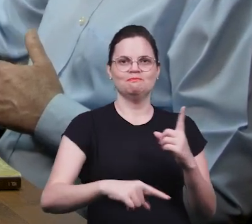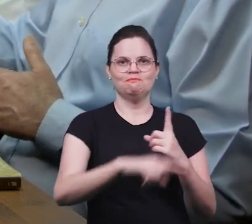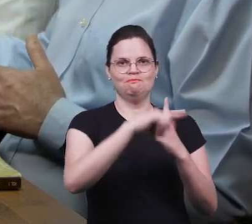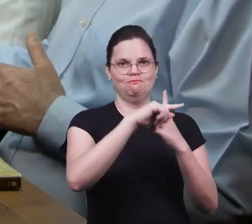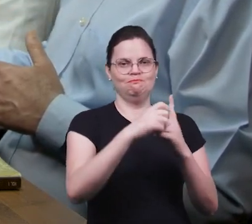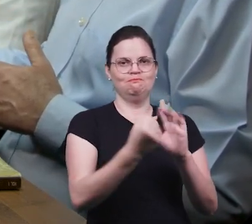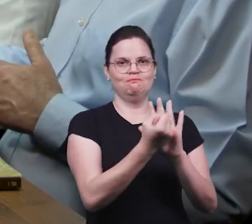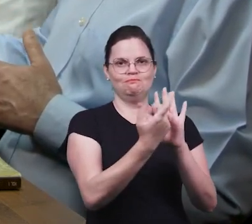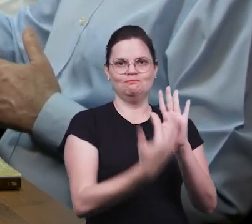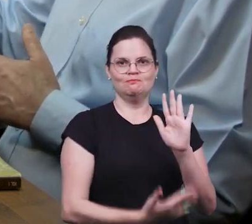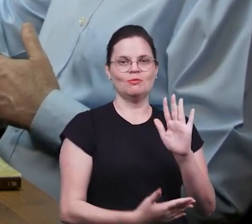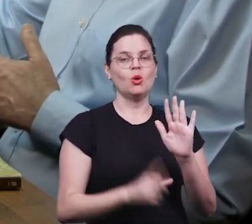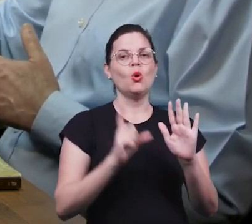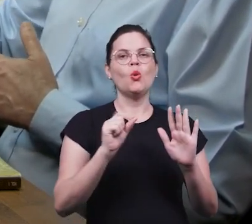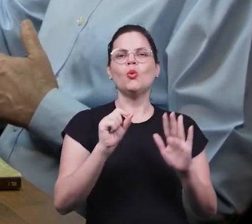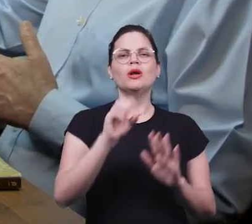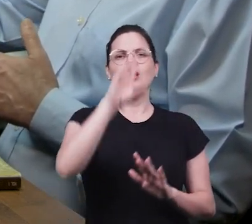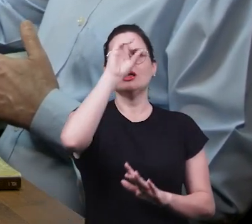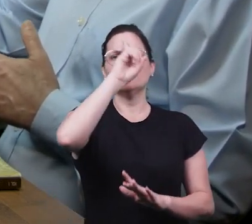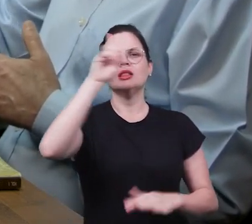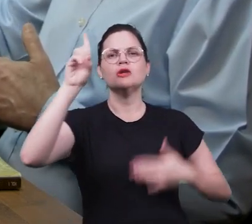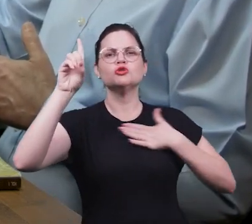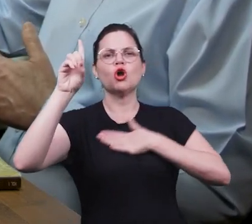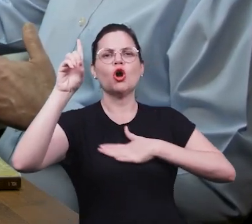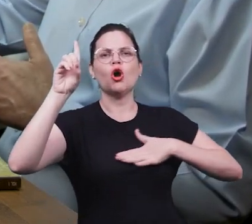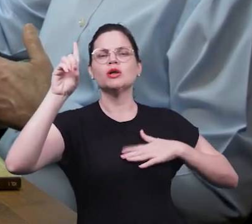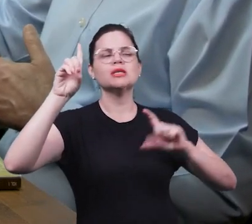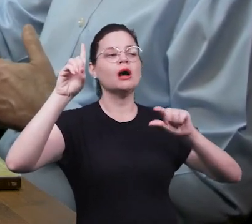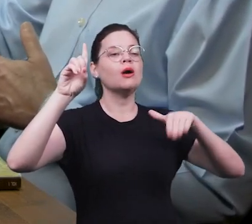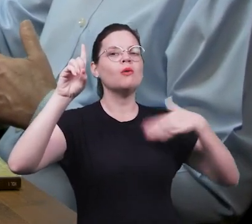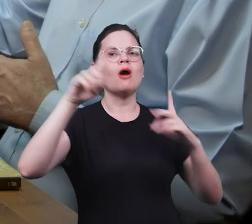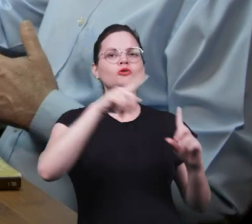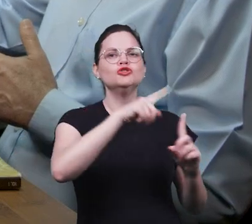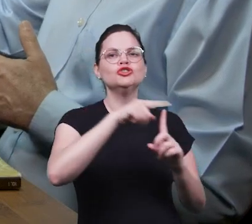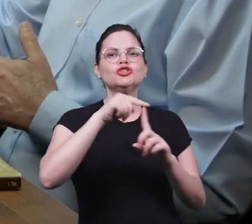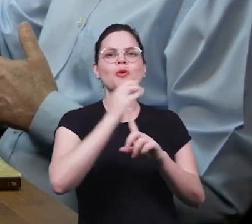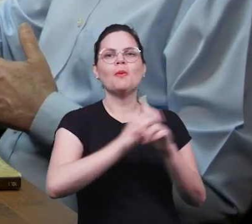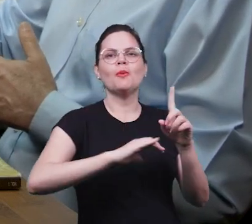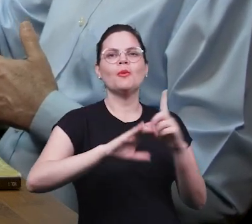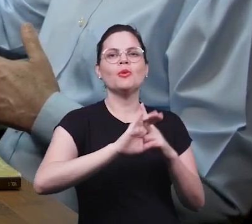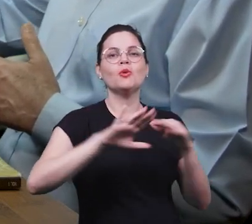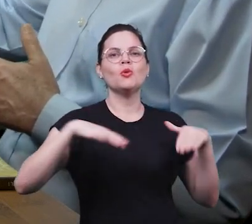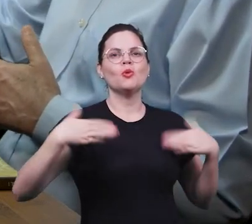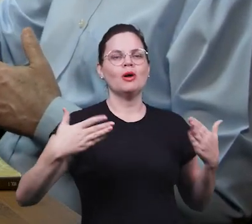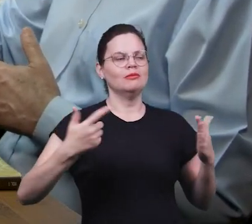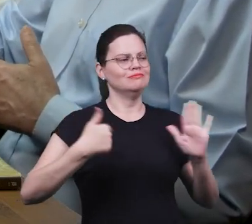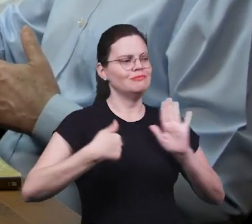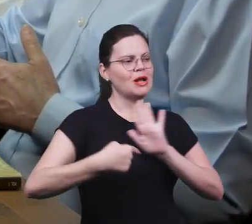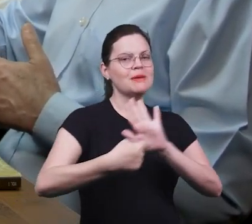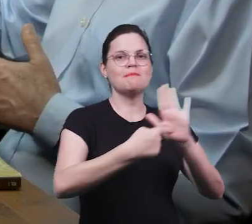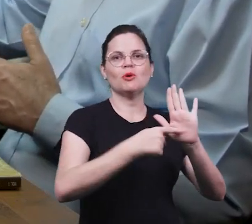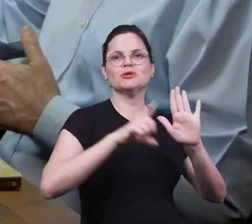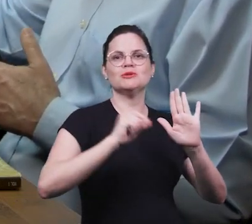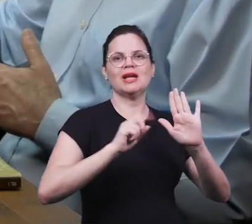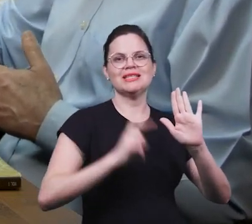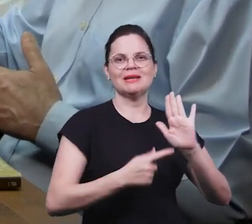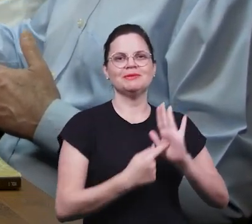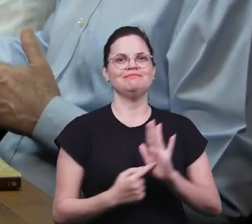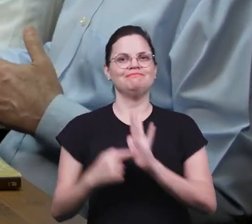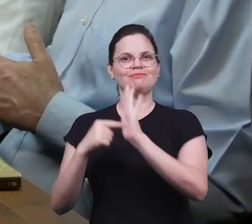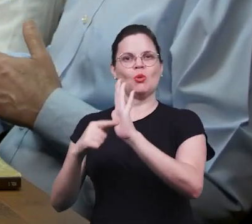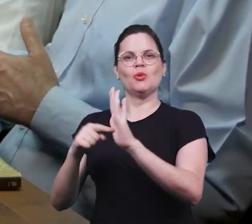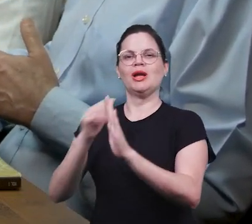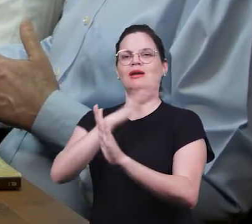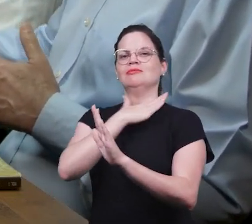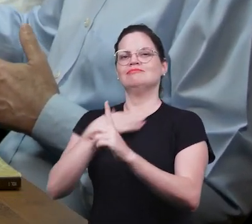a Deus, onde o sacrifício de Jesus é o centro, é o motivo da adoração, é o motivo